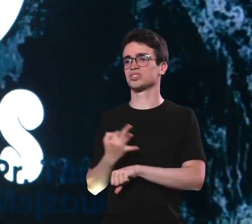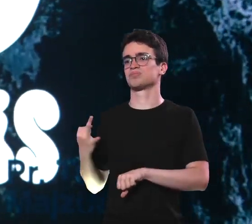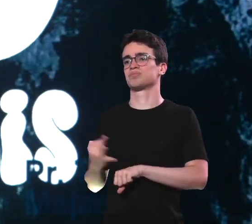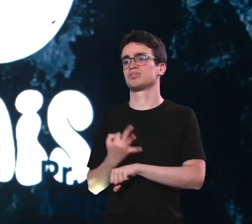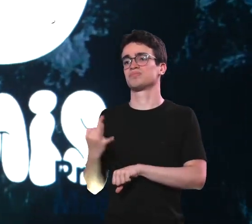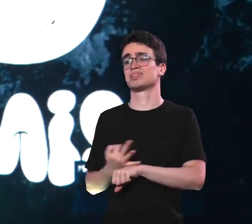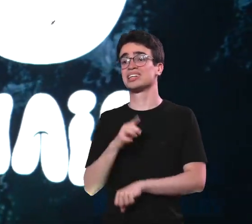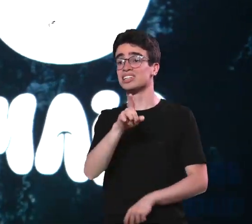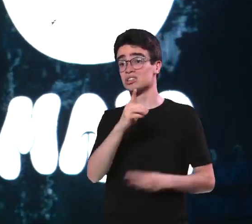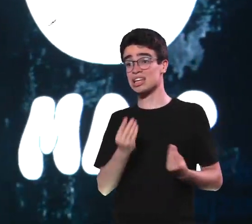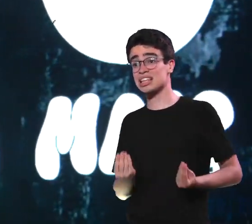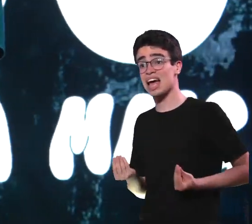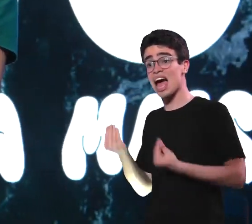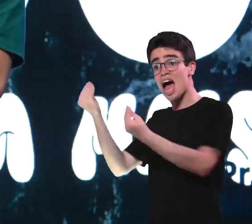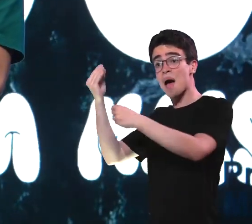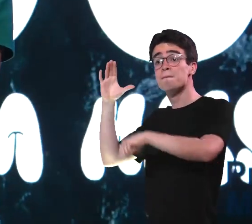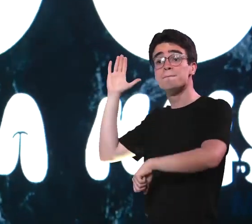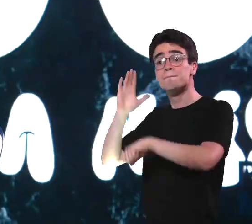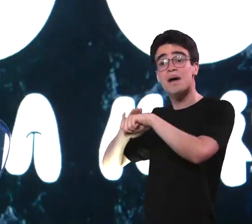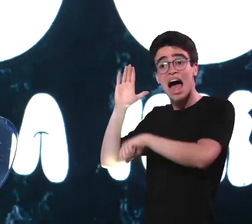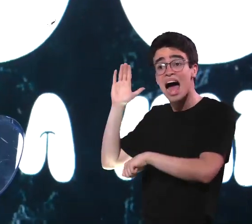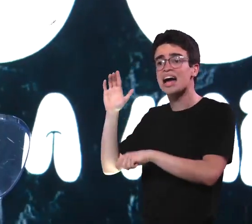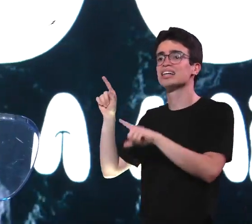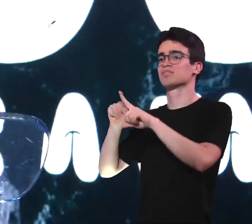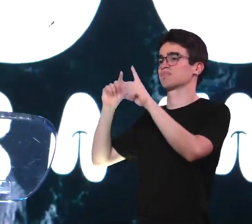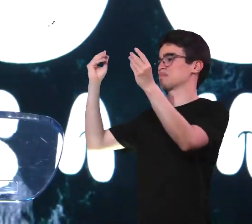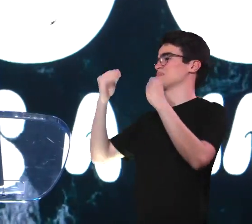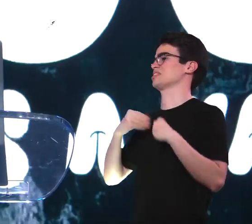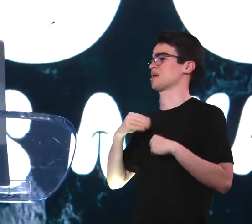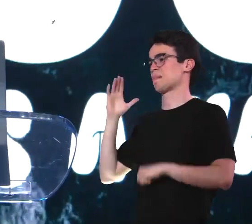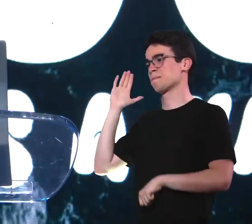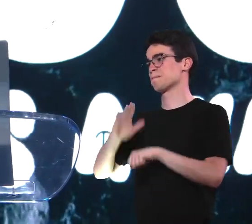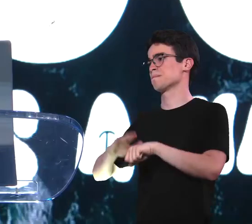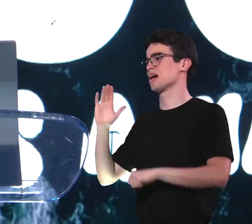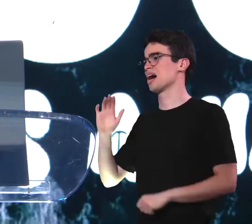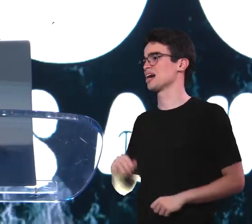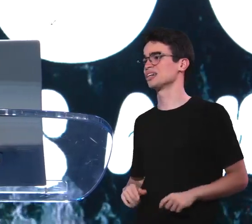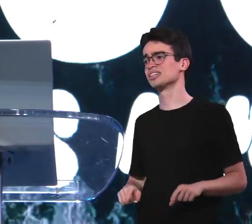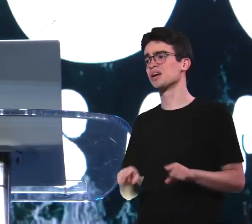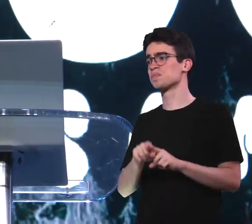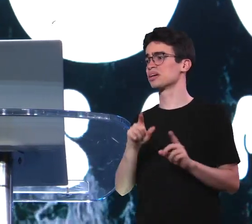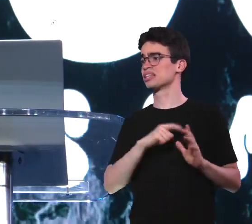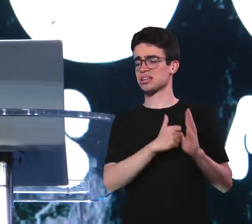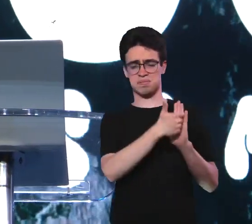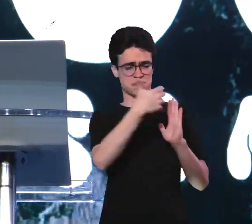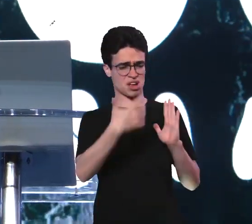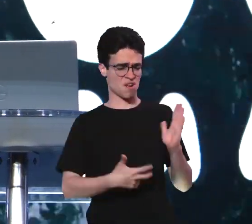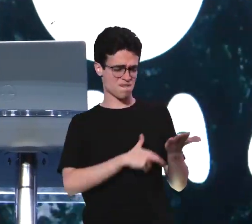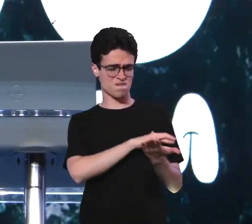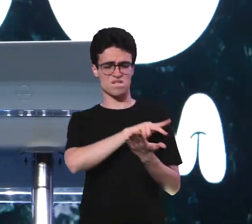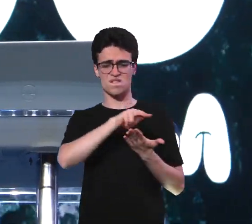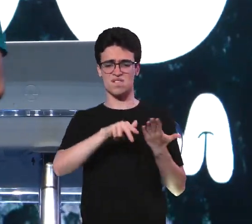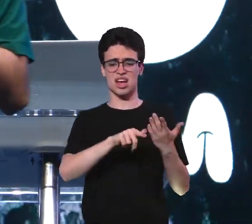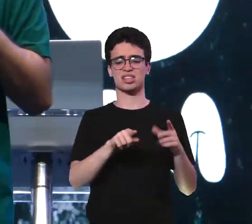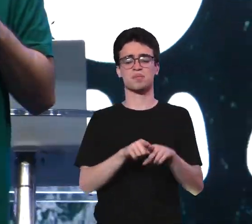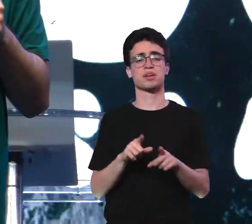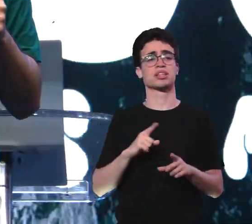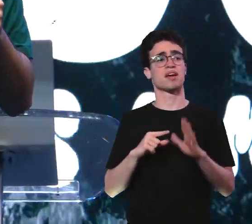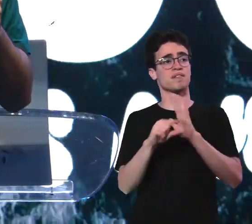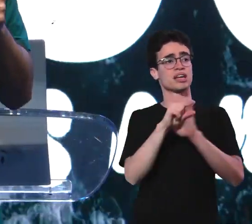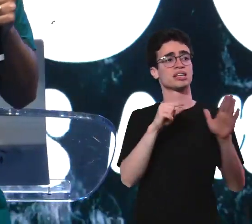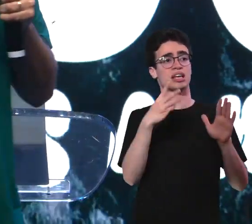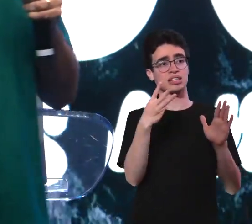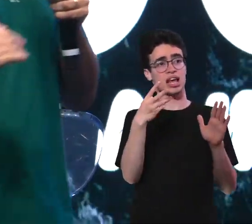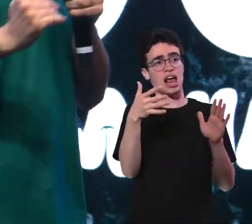entregar, mais você vai receber. E a Bíblia está repleta de textos, não só esse. A Bíblia fala do versículo 3 até o